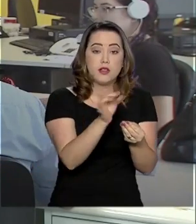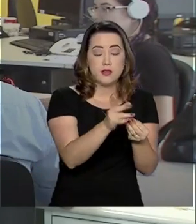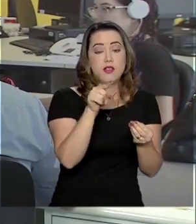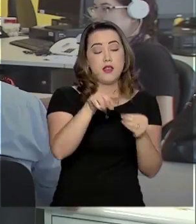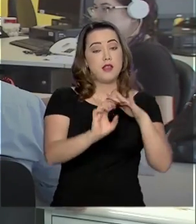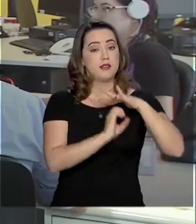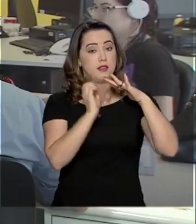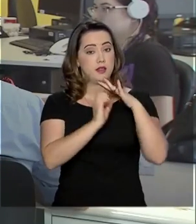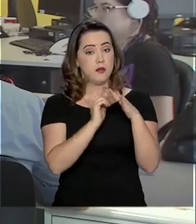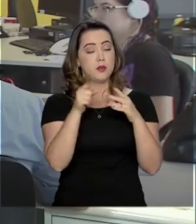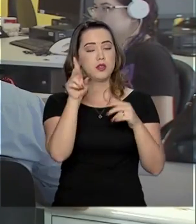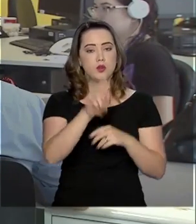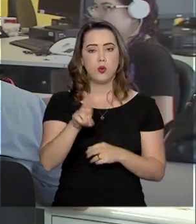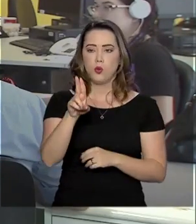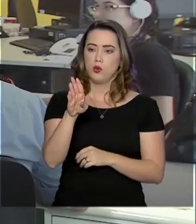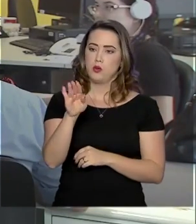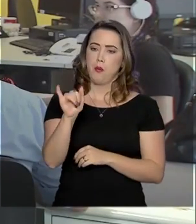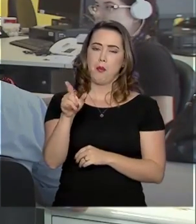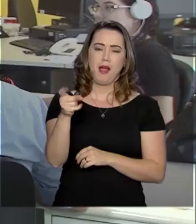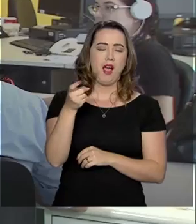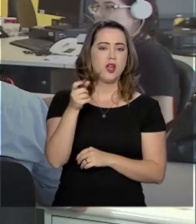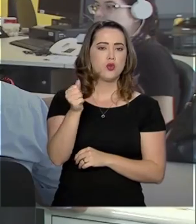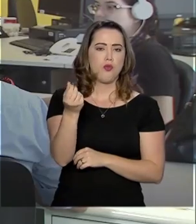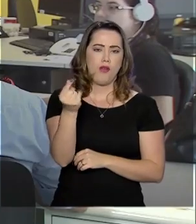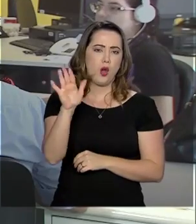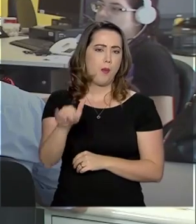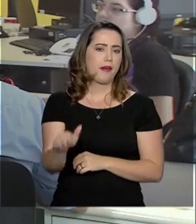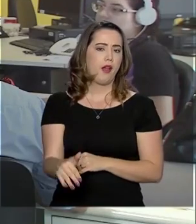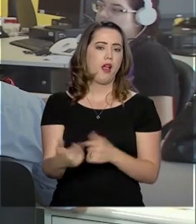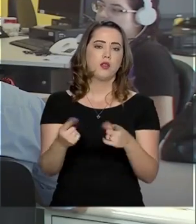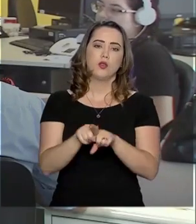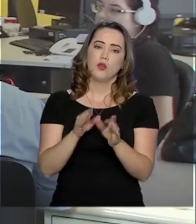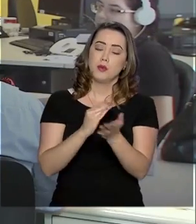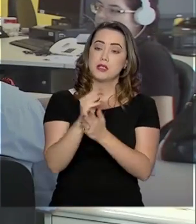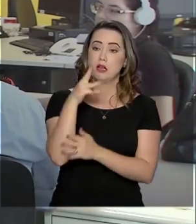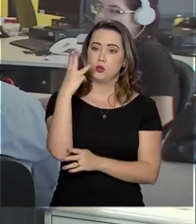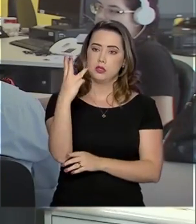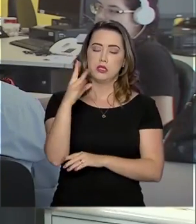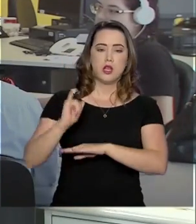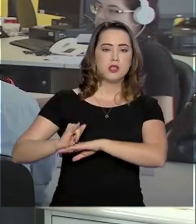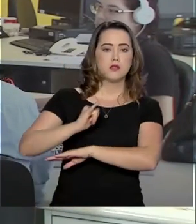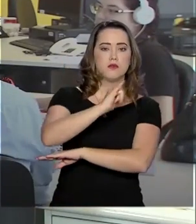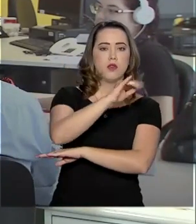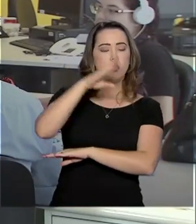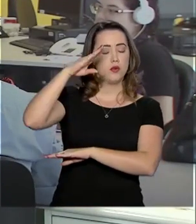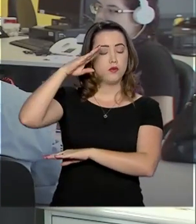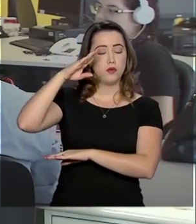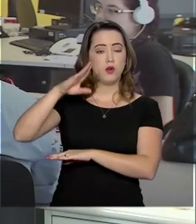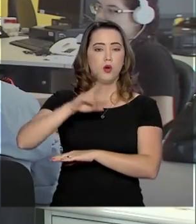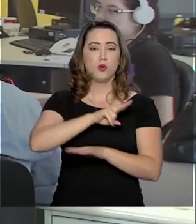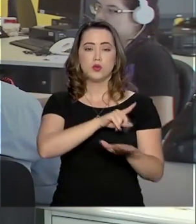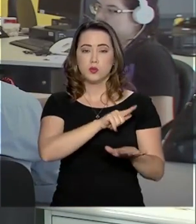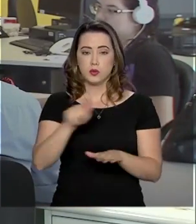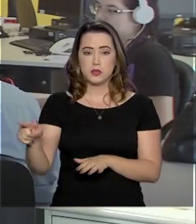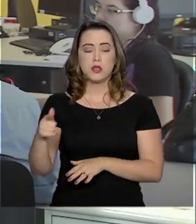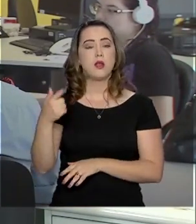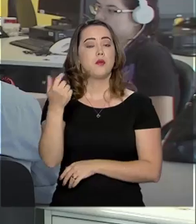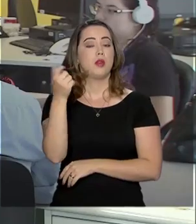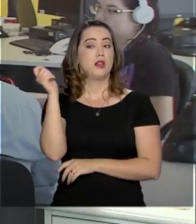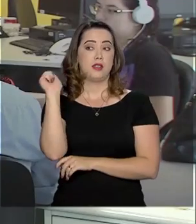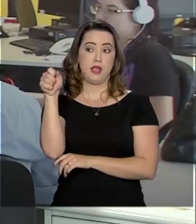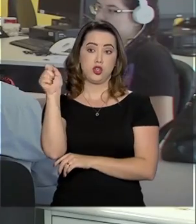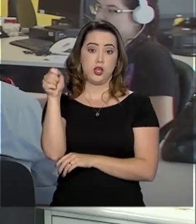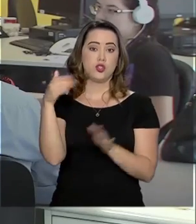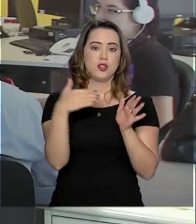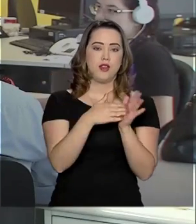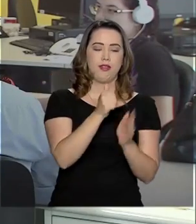adota o modelo de baixo custo e informou que vai operar inicialmente com três voos por semana entre Buenos Aires, na Argentina, e o Rio de Janeiro,